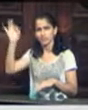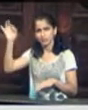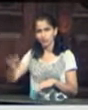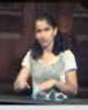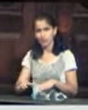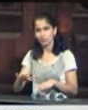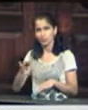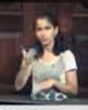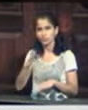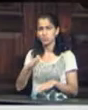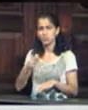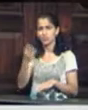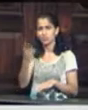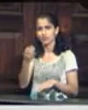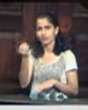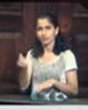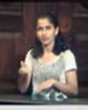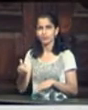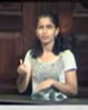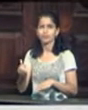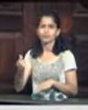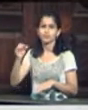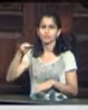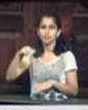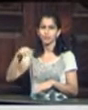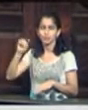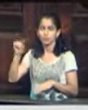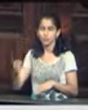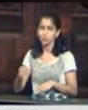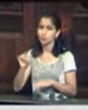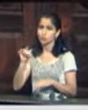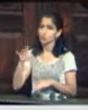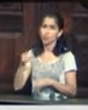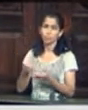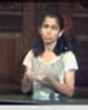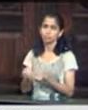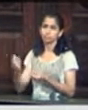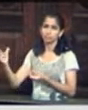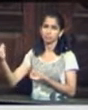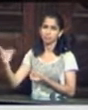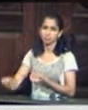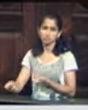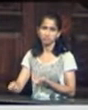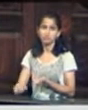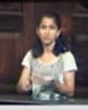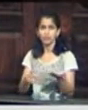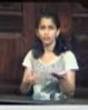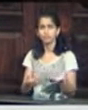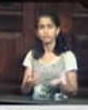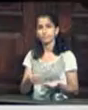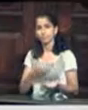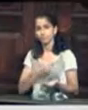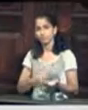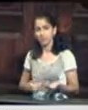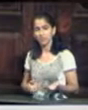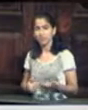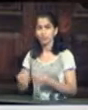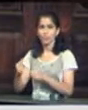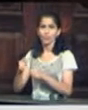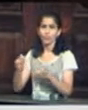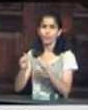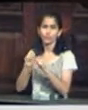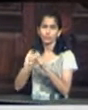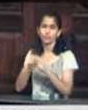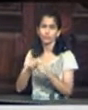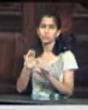46 milhões foram liquidados e pagos até agora. Já está acabando o ano. Então, o governo mal executou